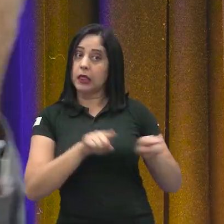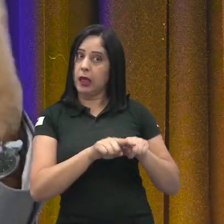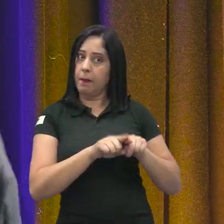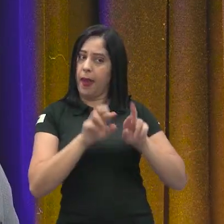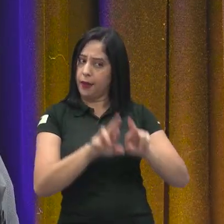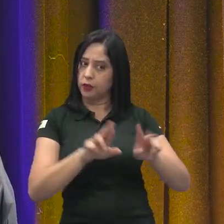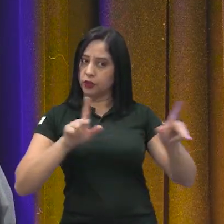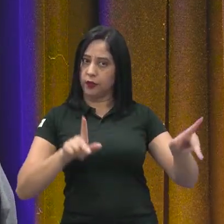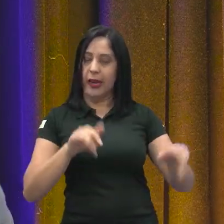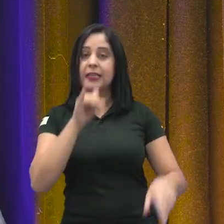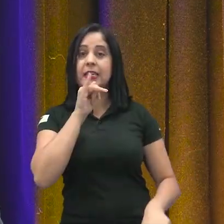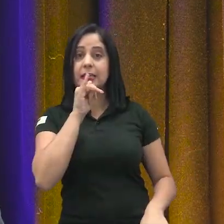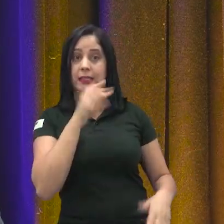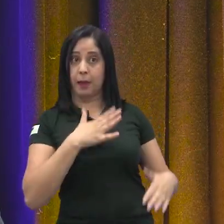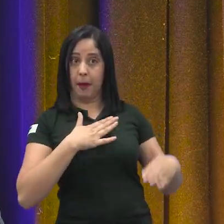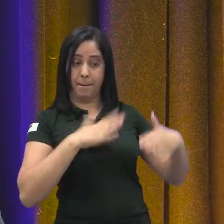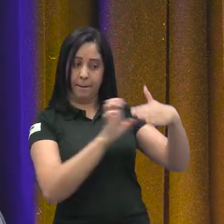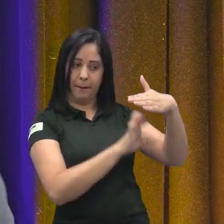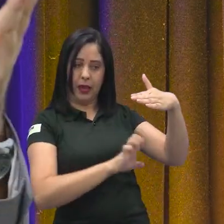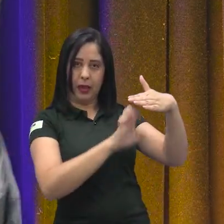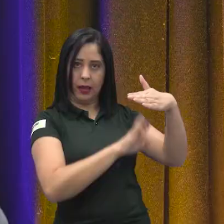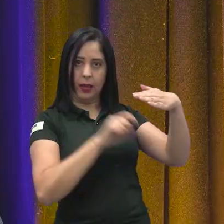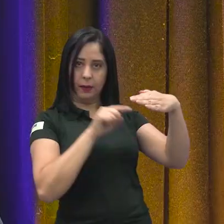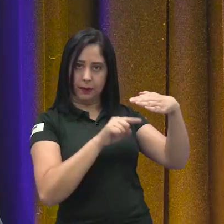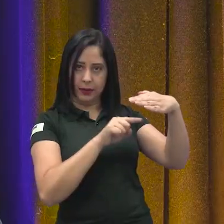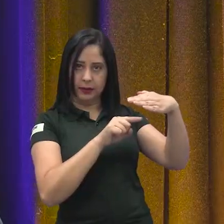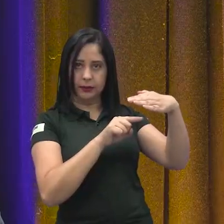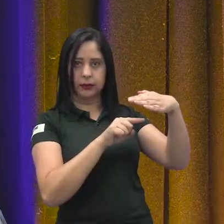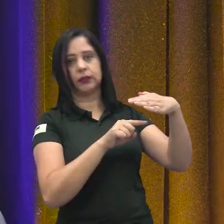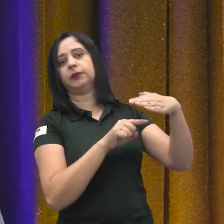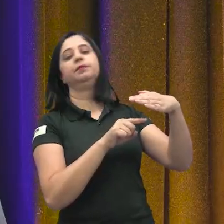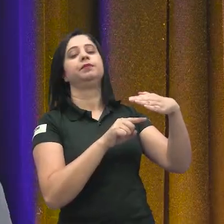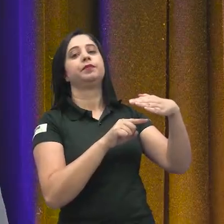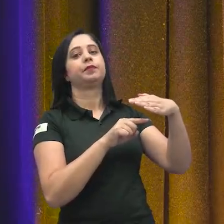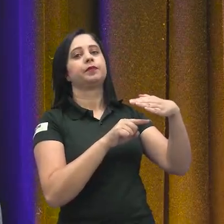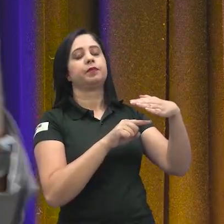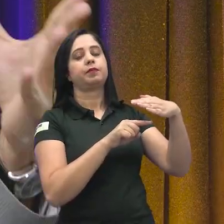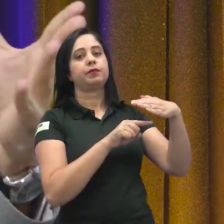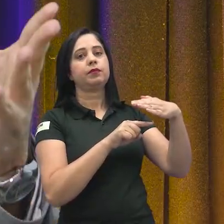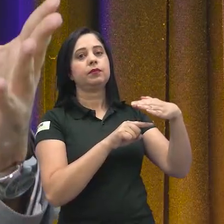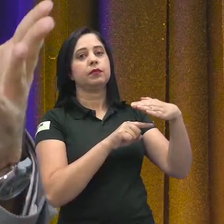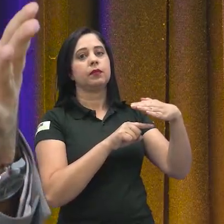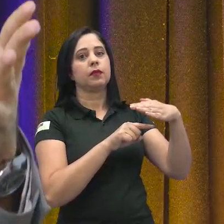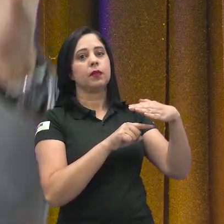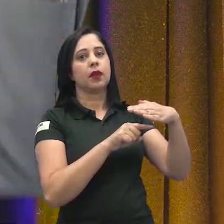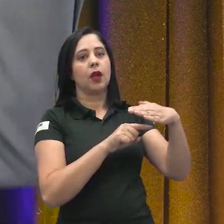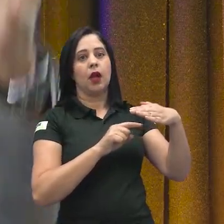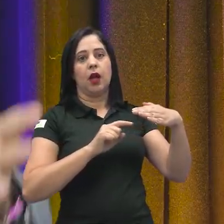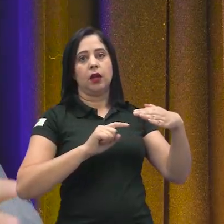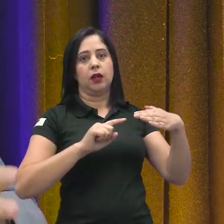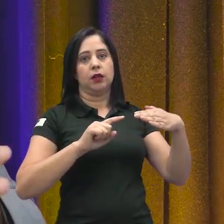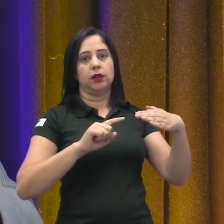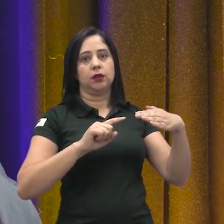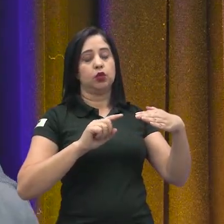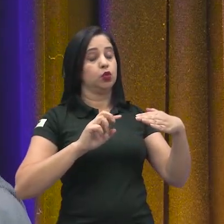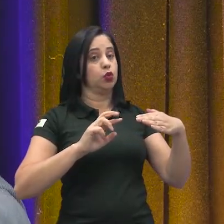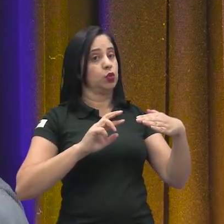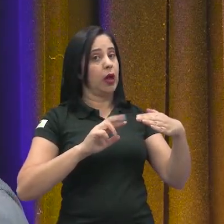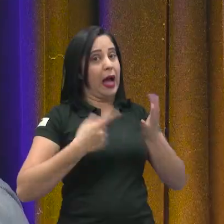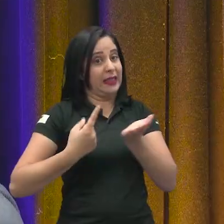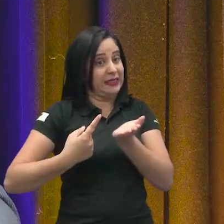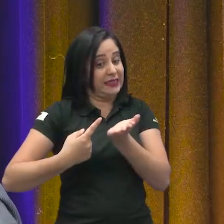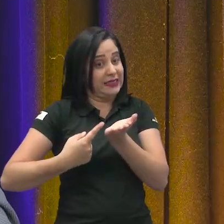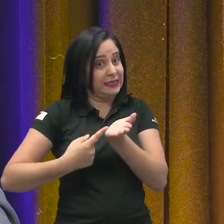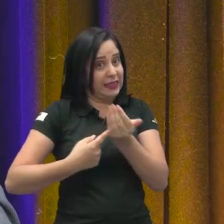Eu vou dar um exemplo dentro da empresa, né? A nossa empresa, mais uma vez, de logística, ela não tem a tecnologia como core, né? É uma